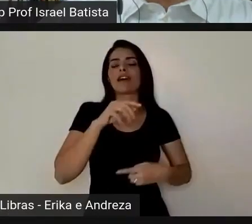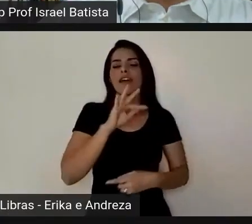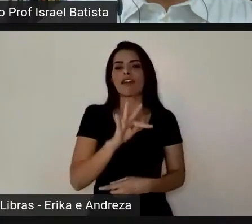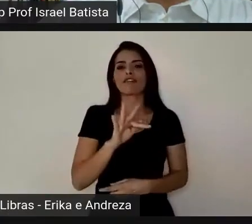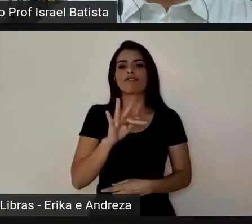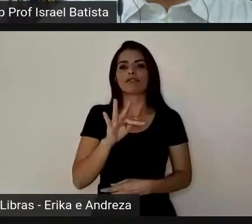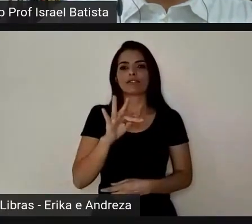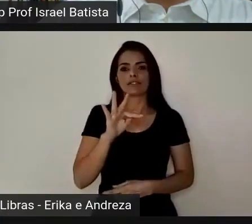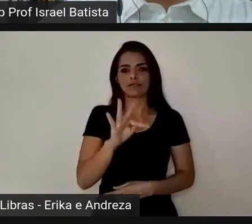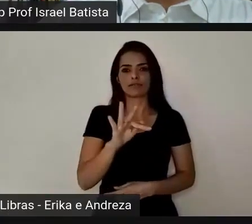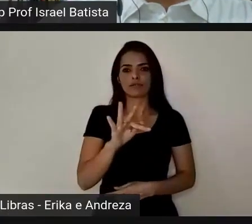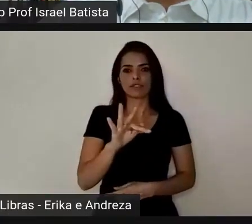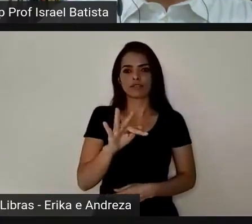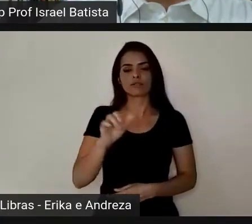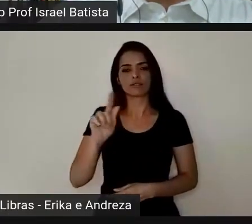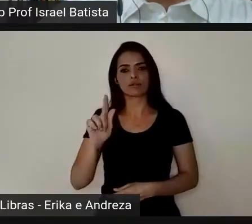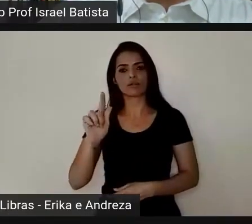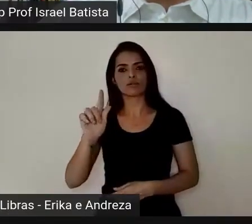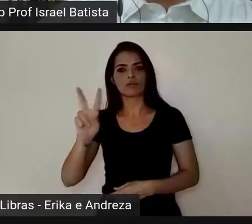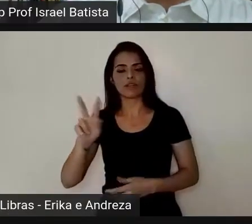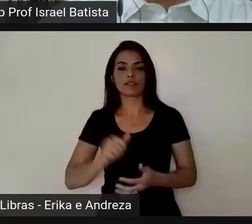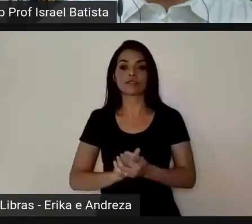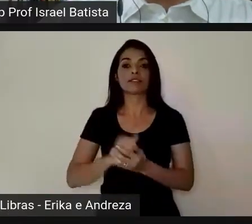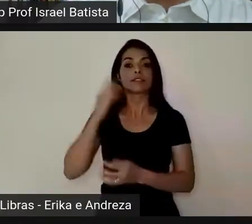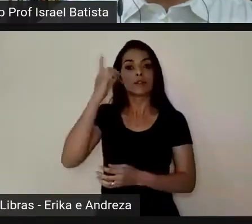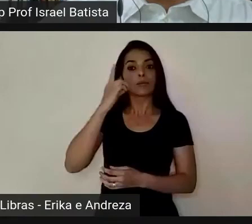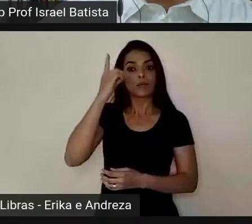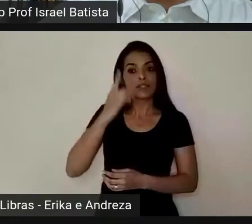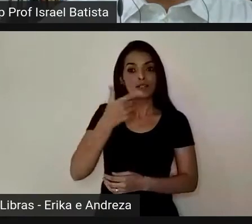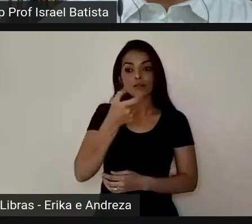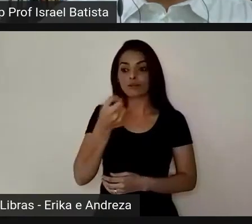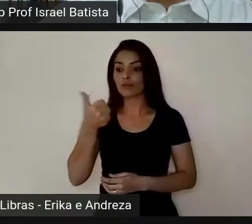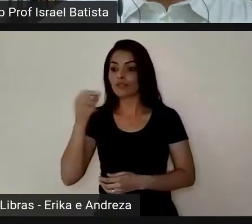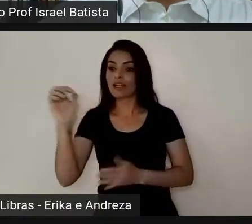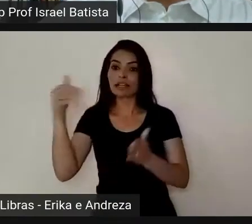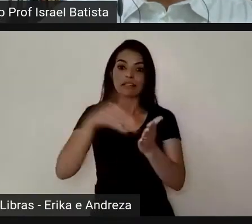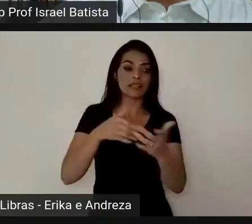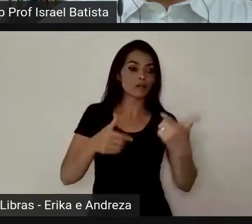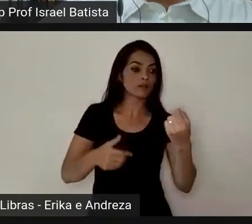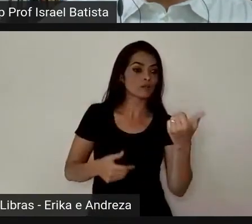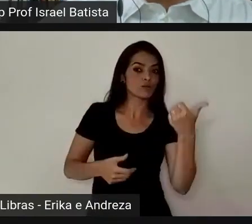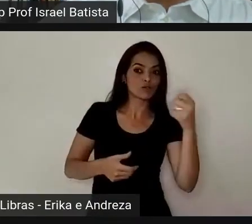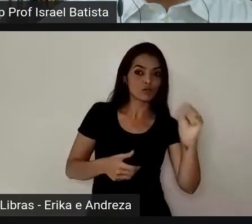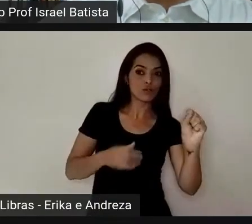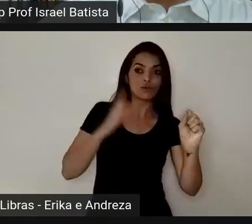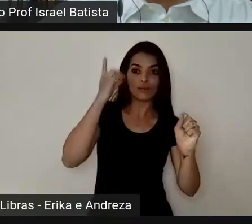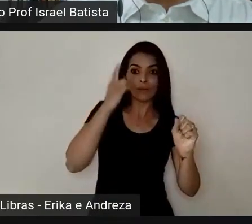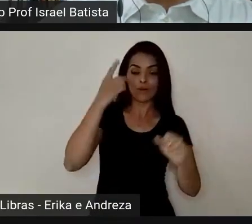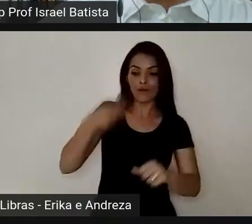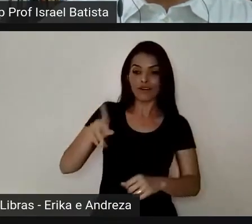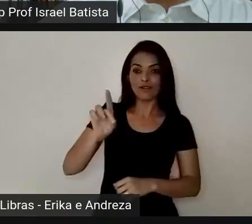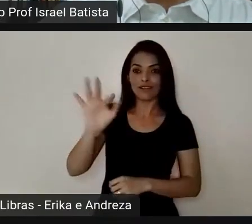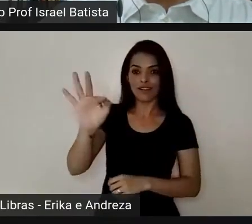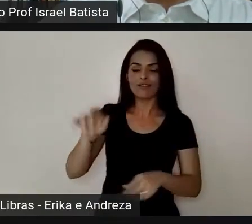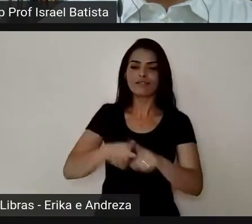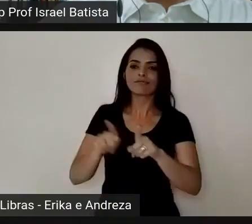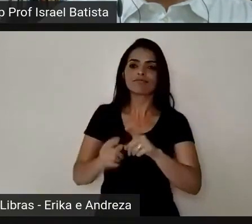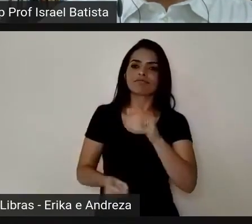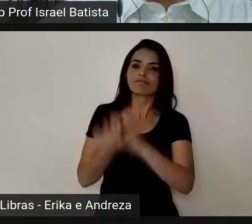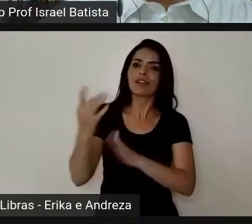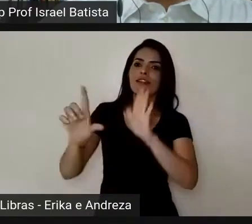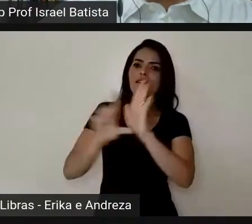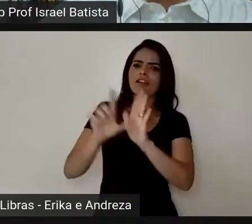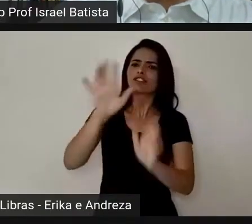deputado distrital de 2010 a 2018 na Câmara Legislativa do DF e atuou para a aprovação da Lei Geral dos Concursos